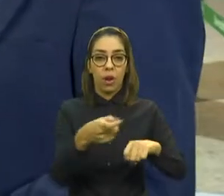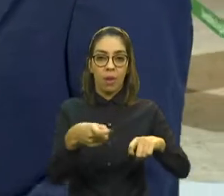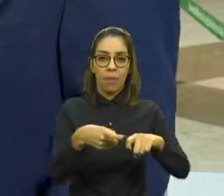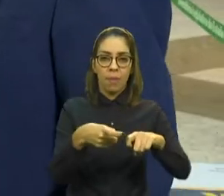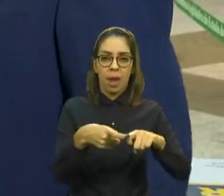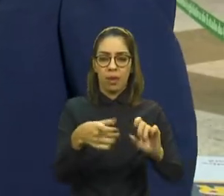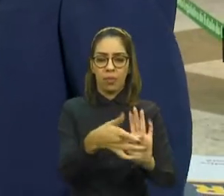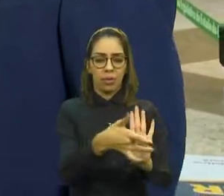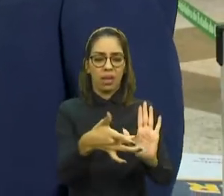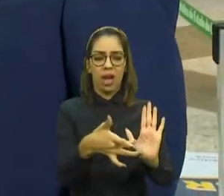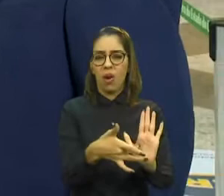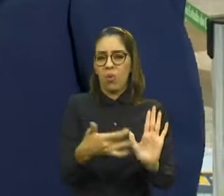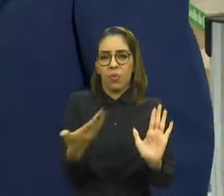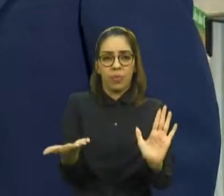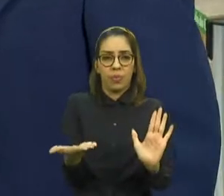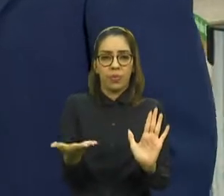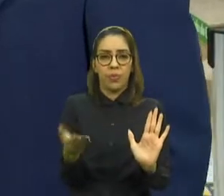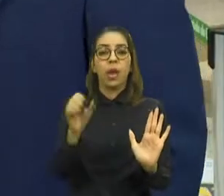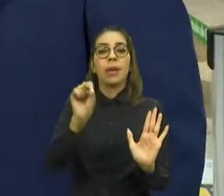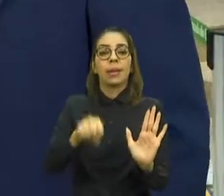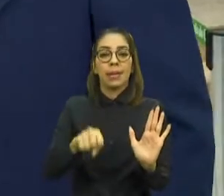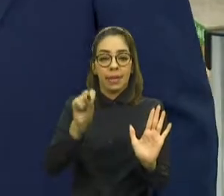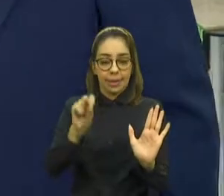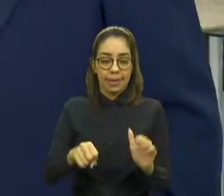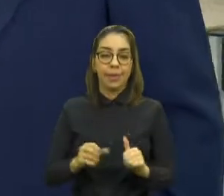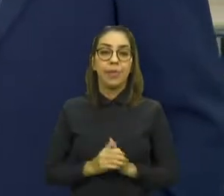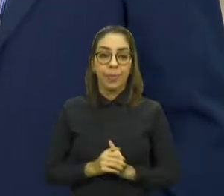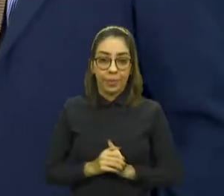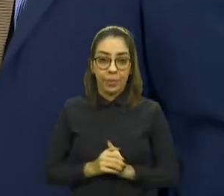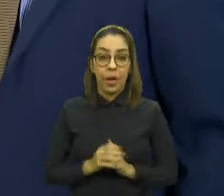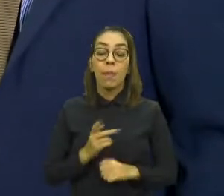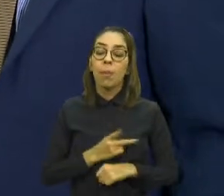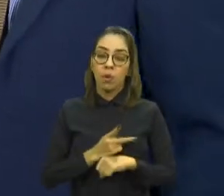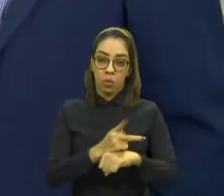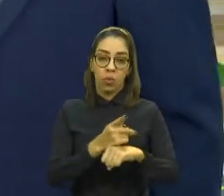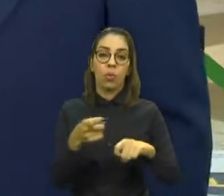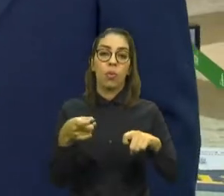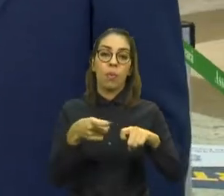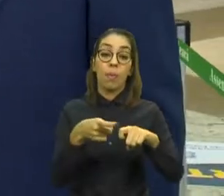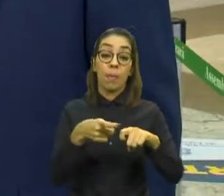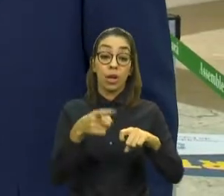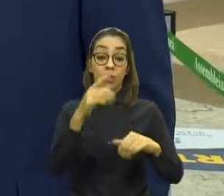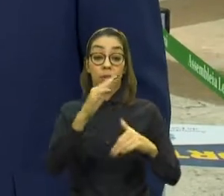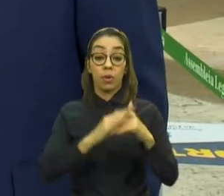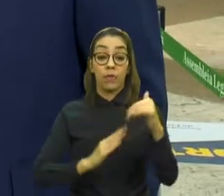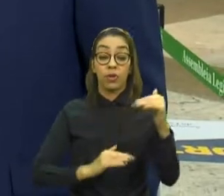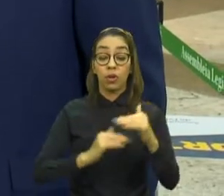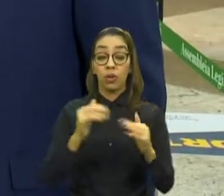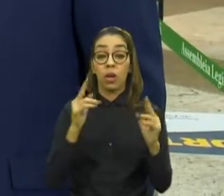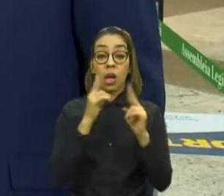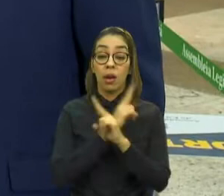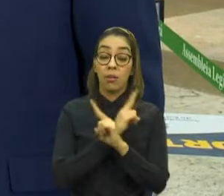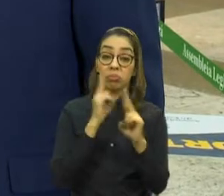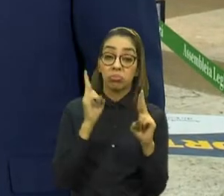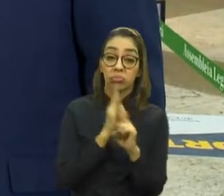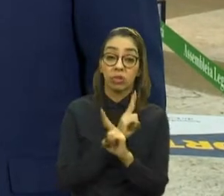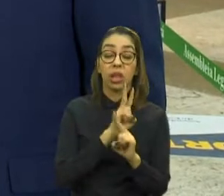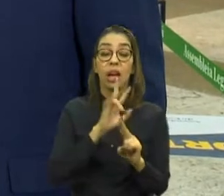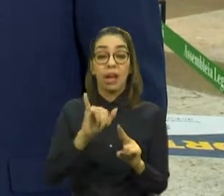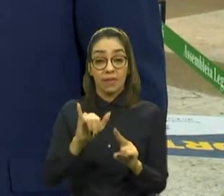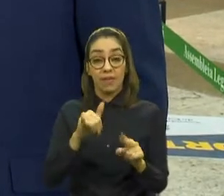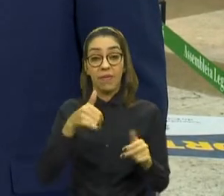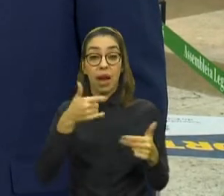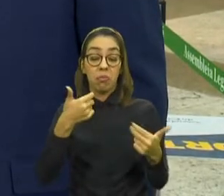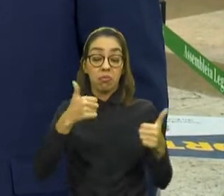médico? Claro, procurar assistência médica, procurar um atendimento. Essas pessoas vão ser observadas,